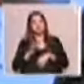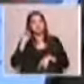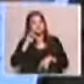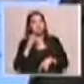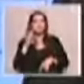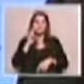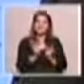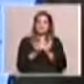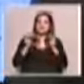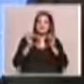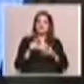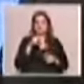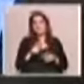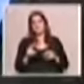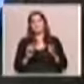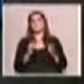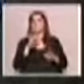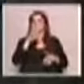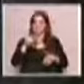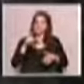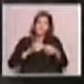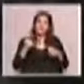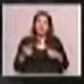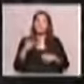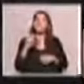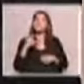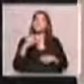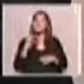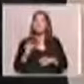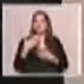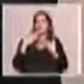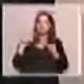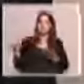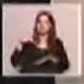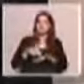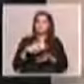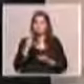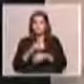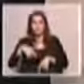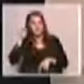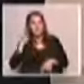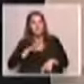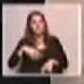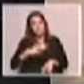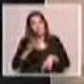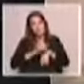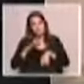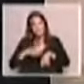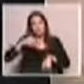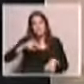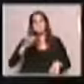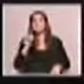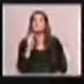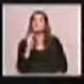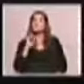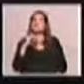a página deste nosso parceiro. Vítor, muito obrigado por ter estado aqui connosco a celebrar este dia, Dia Mundial da Psoríase, neste 29